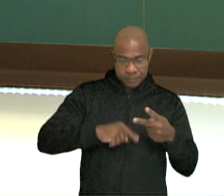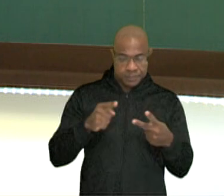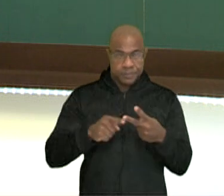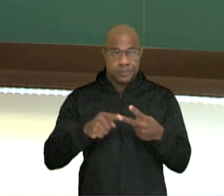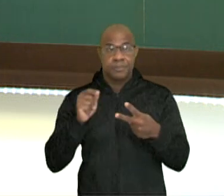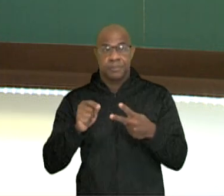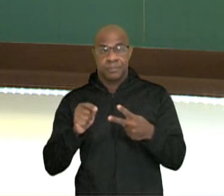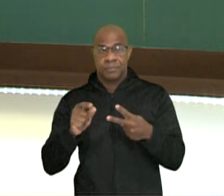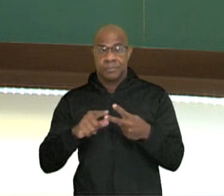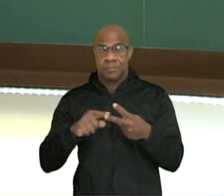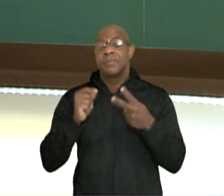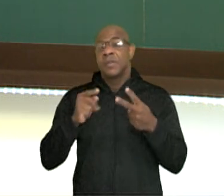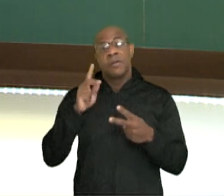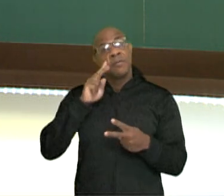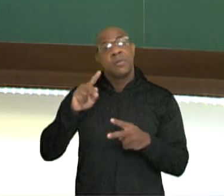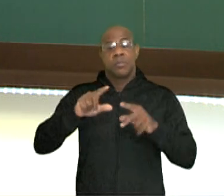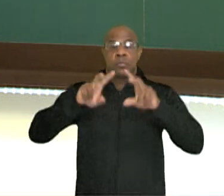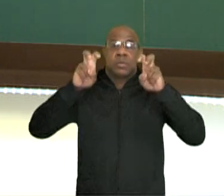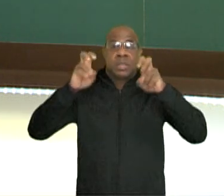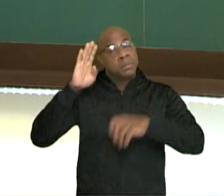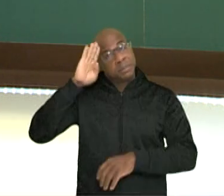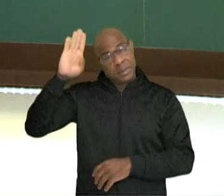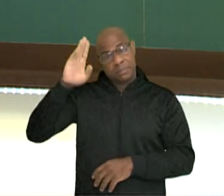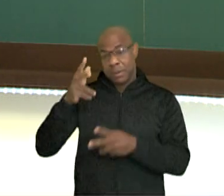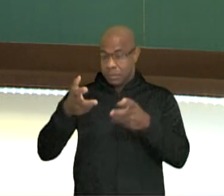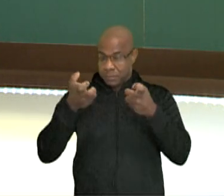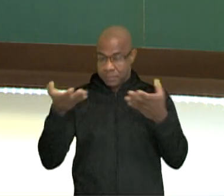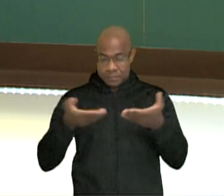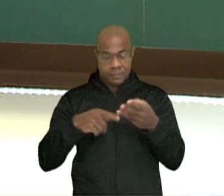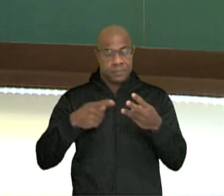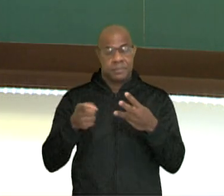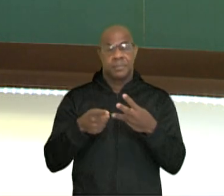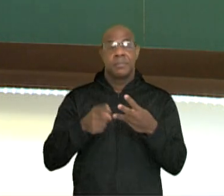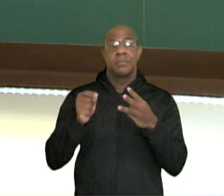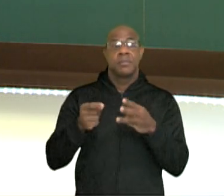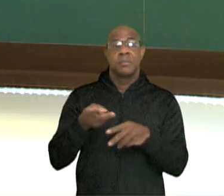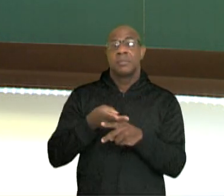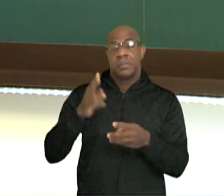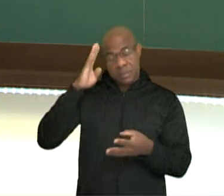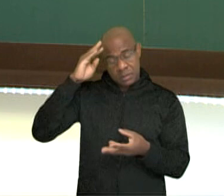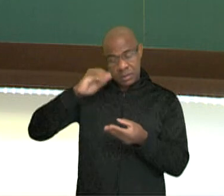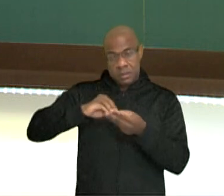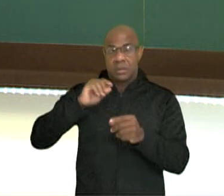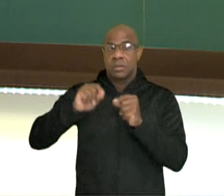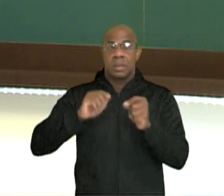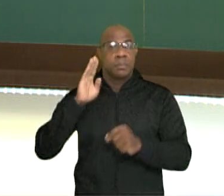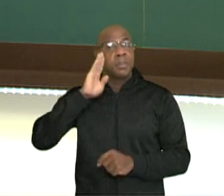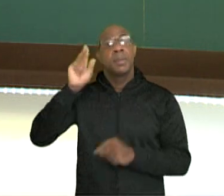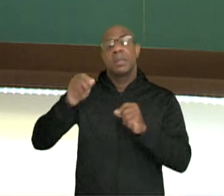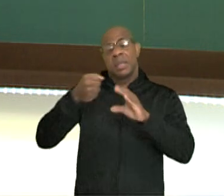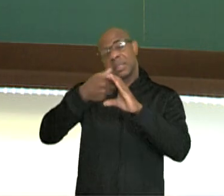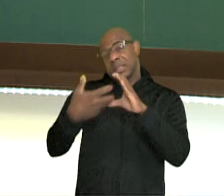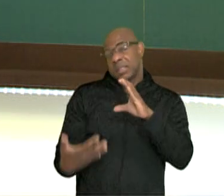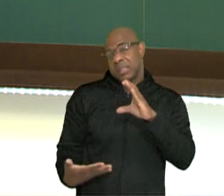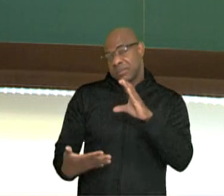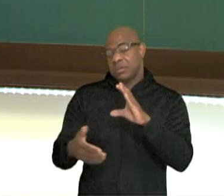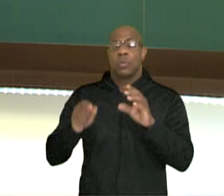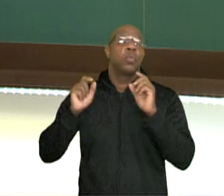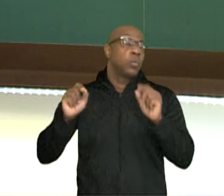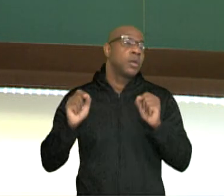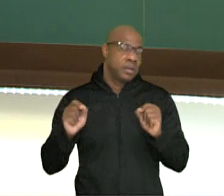identificaremos o fato central que está sendo noticiado e vamos procurar compreender as principais